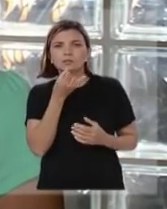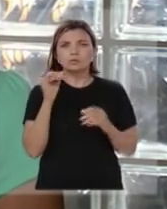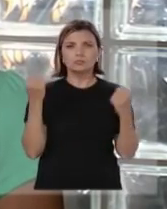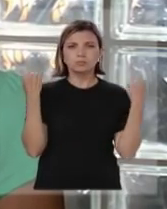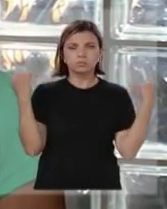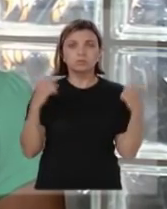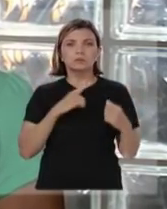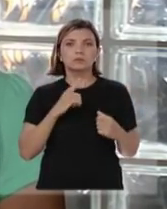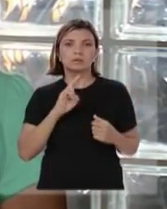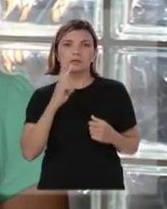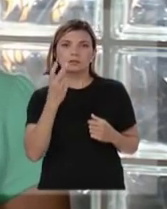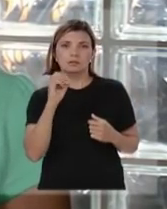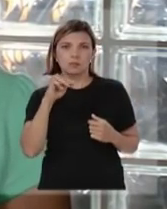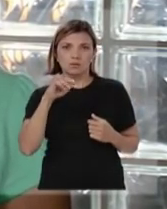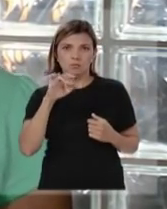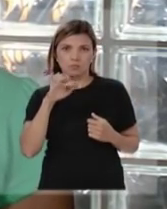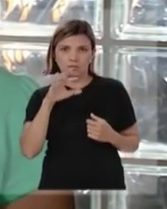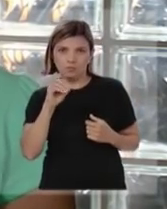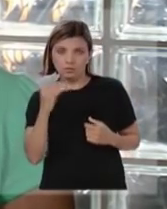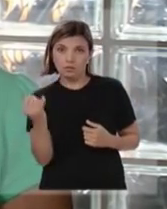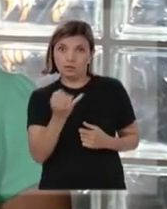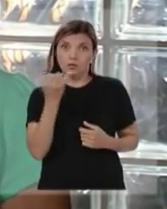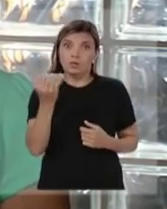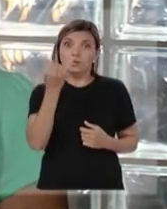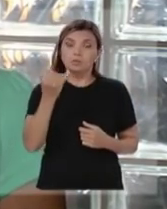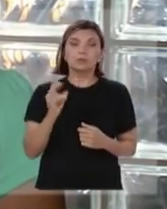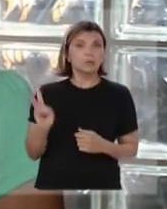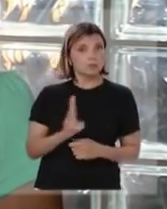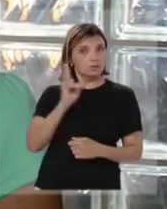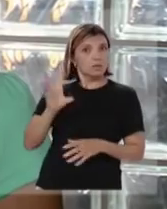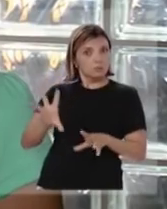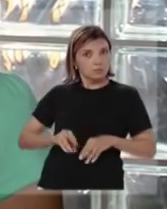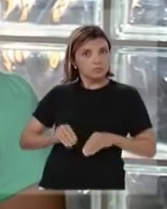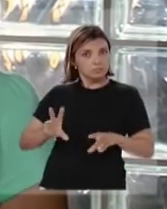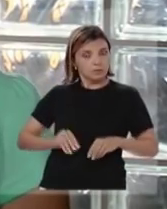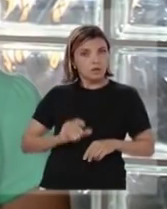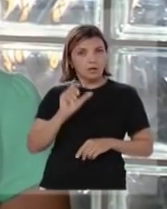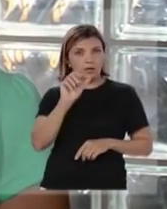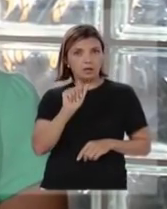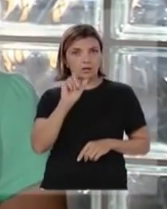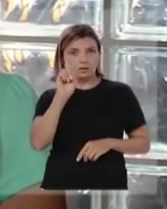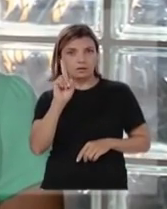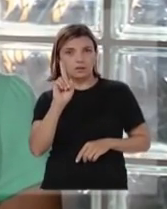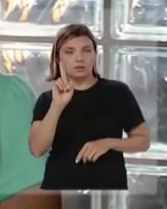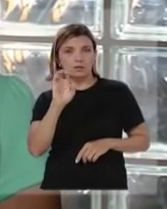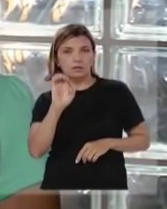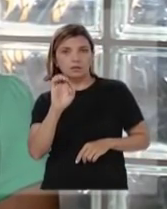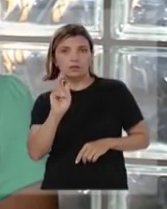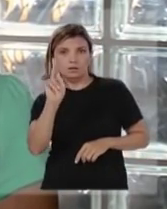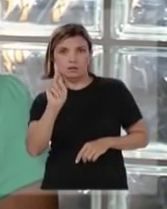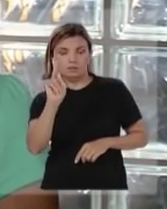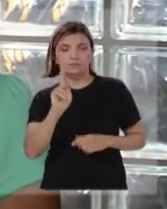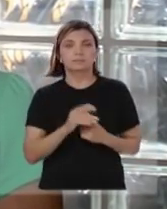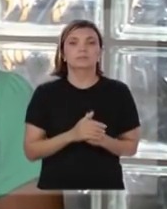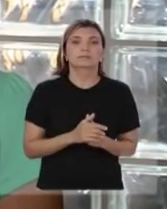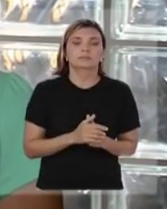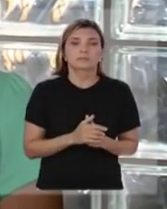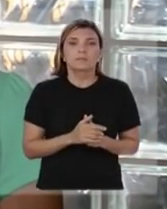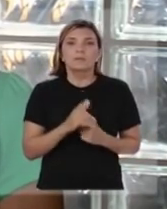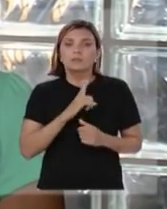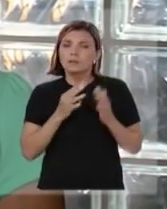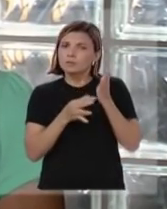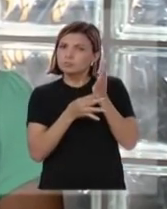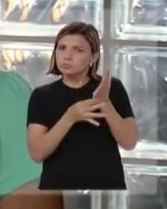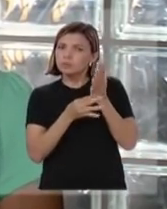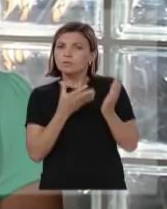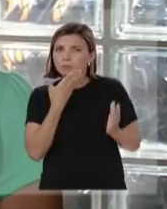precursores na produção de hormônios e agem como veículo para a absorção de vitaminas. A, D, E e K. Além